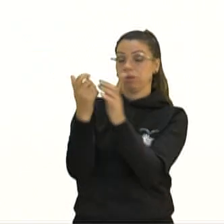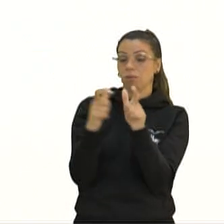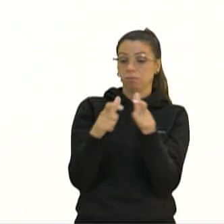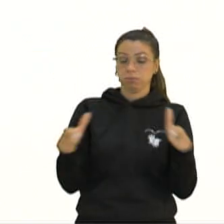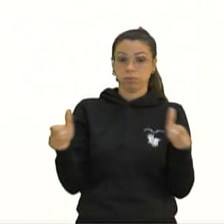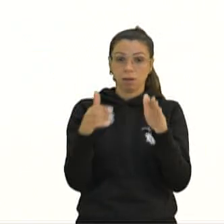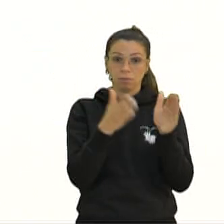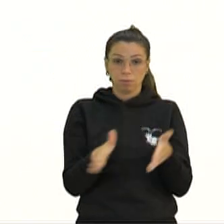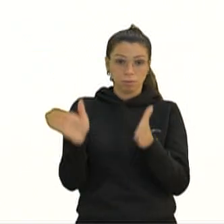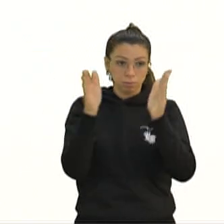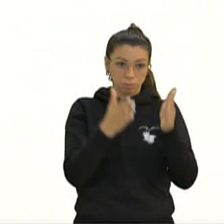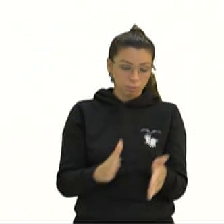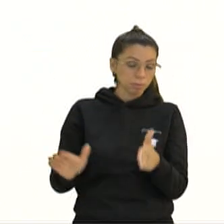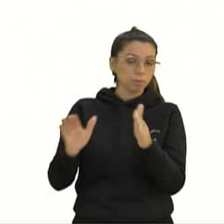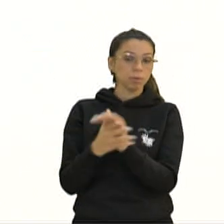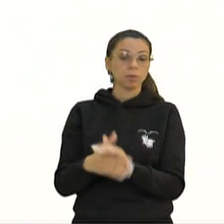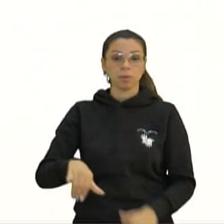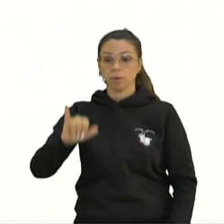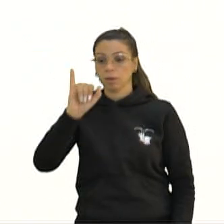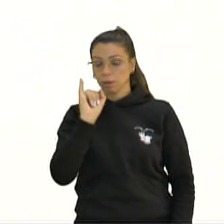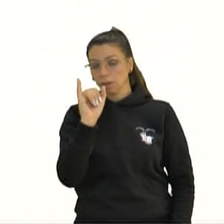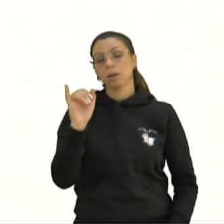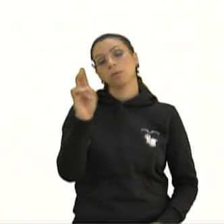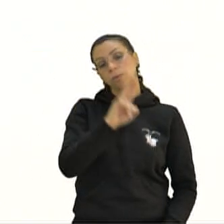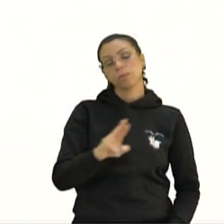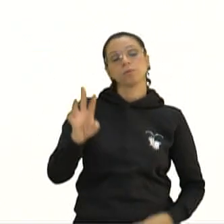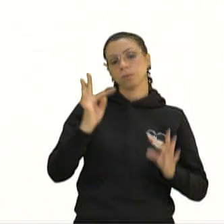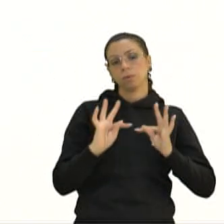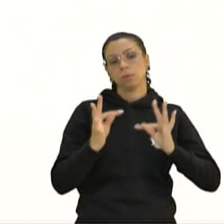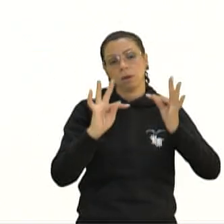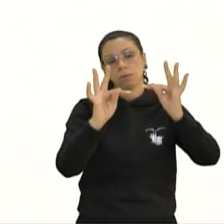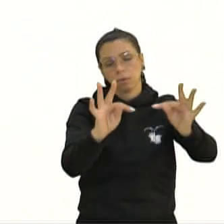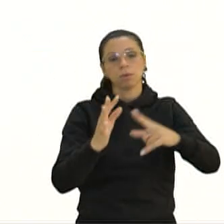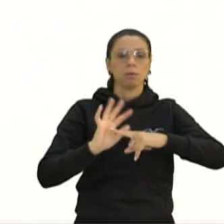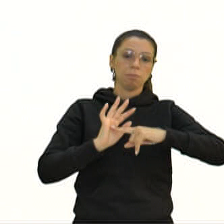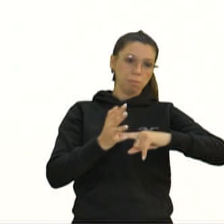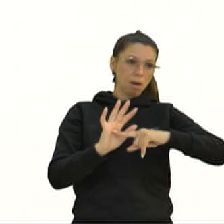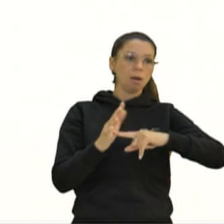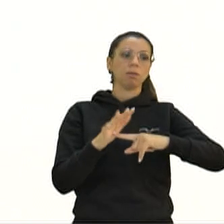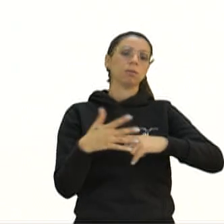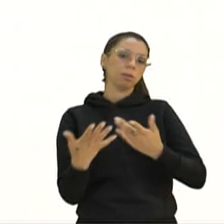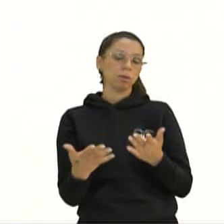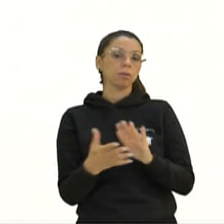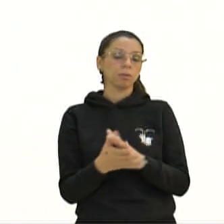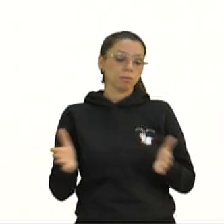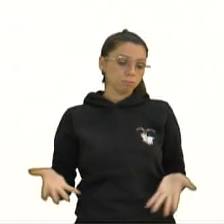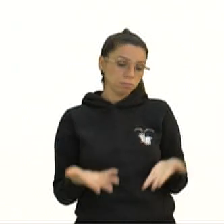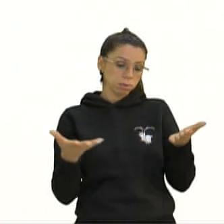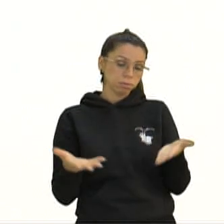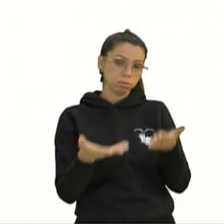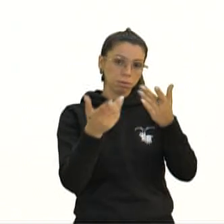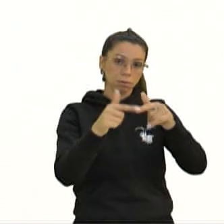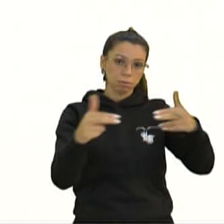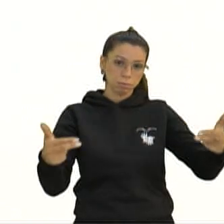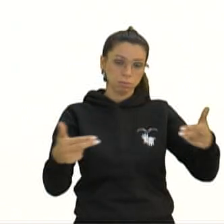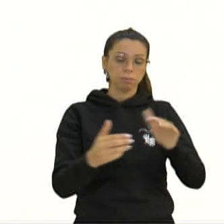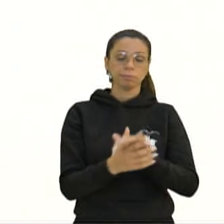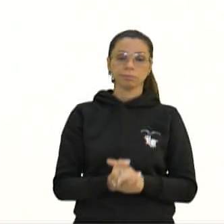e intensivo. Utiliza-se a tecnologia, as máquinas, isso colabora aí para a